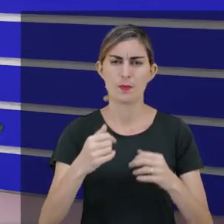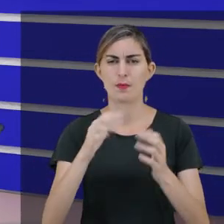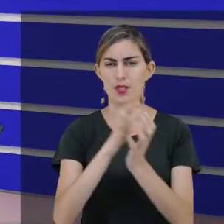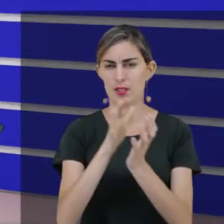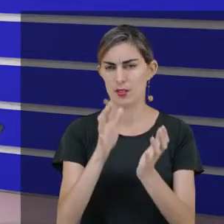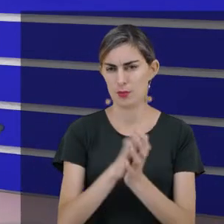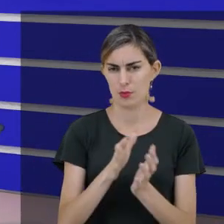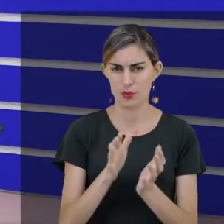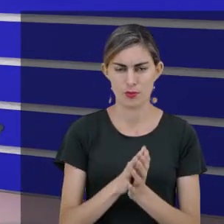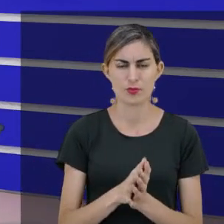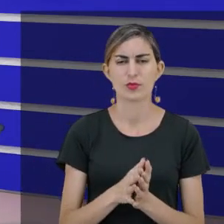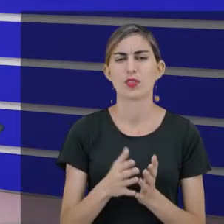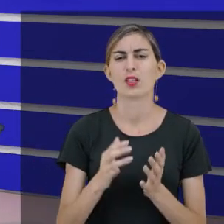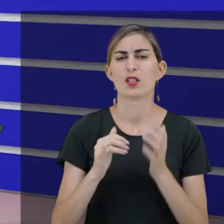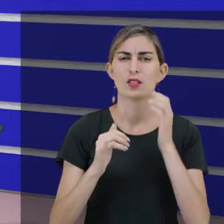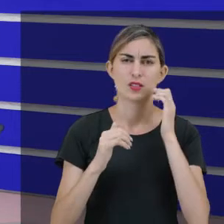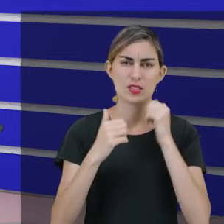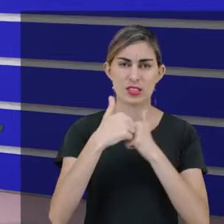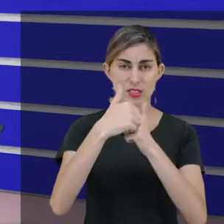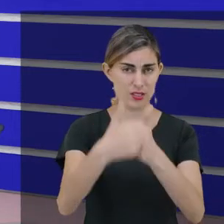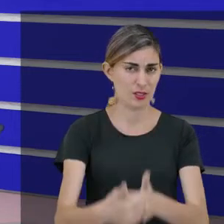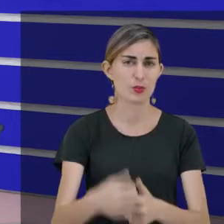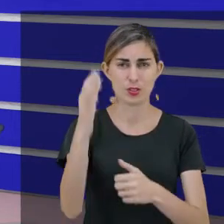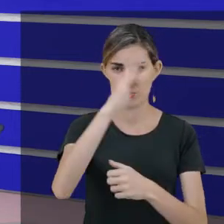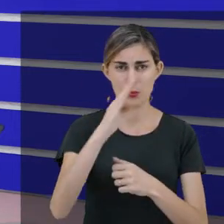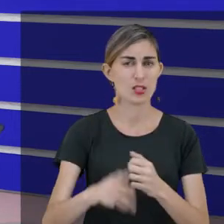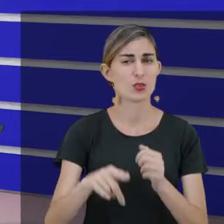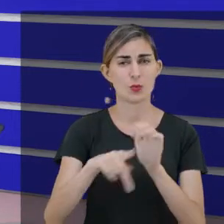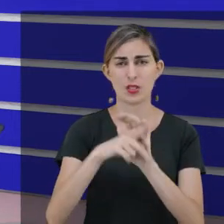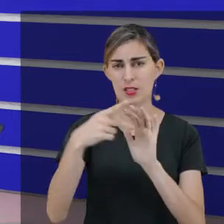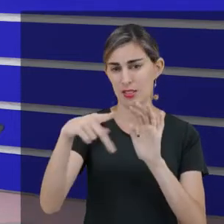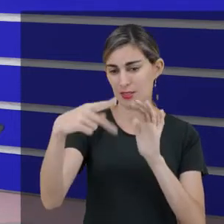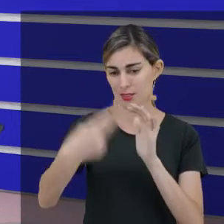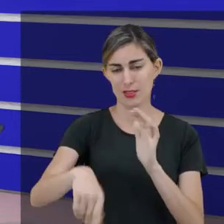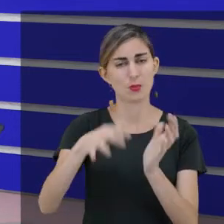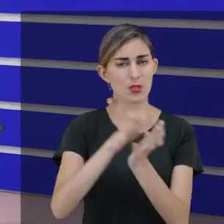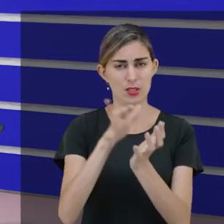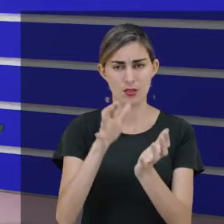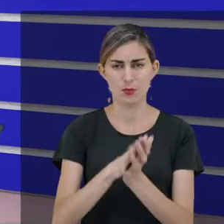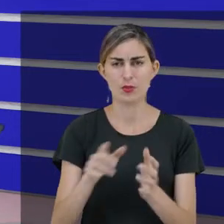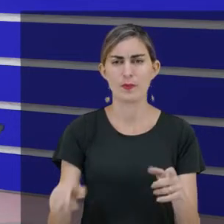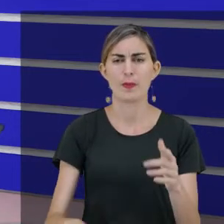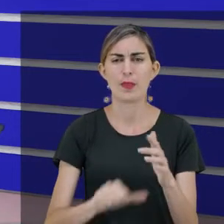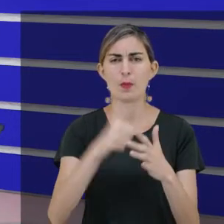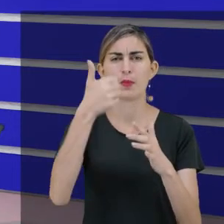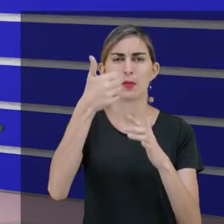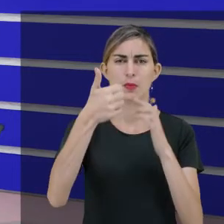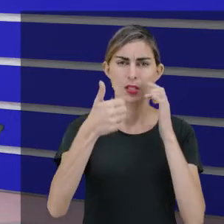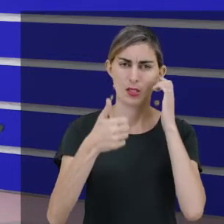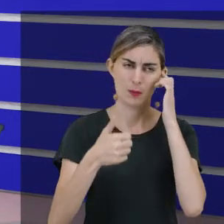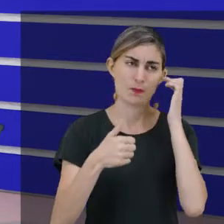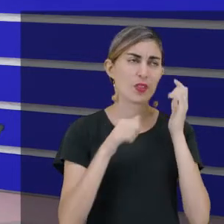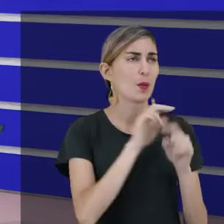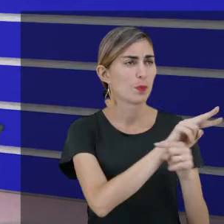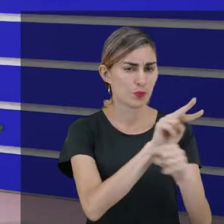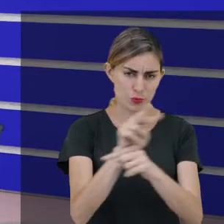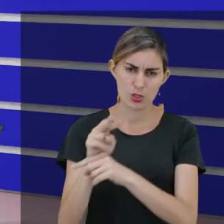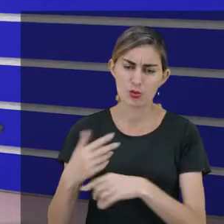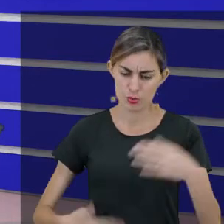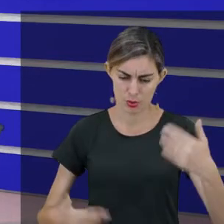terceira imobiliária do segmento imobiliário do Brasil é a pernambucana. Nós temos a primeira prestadora de